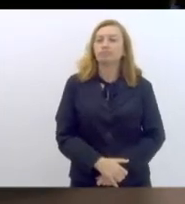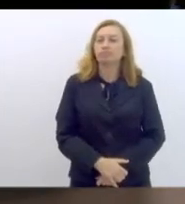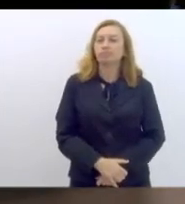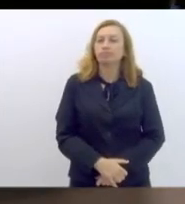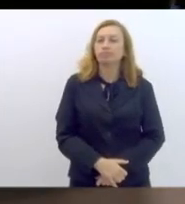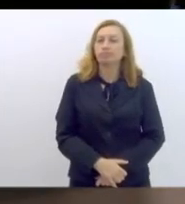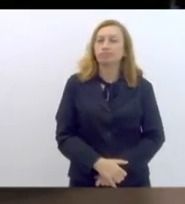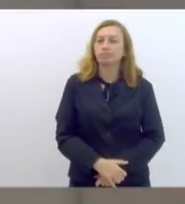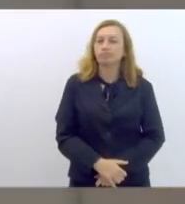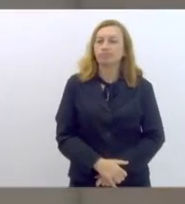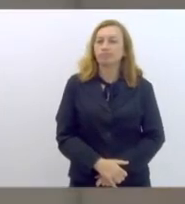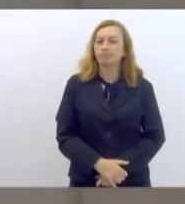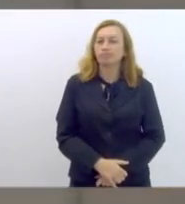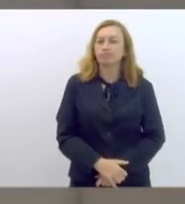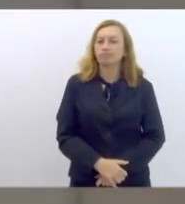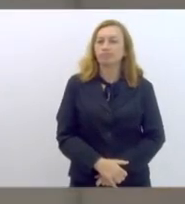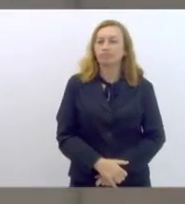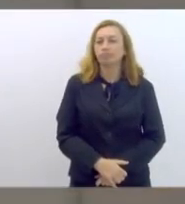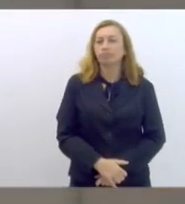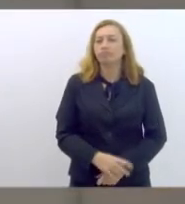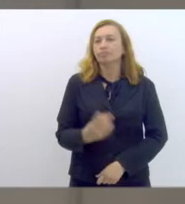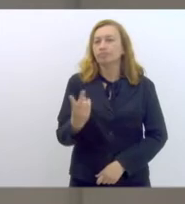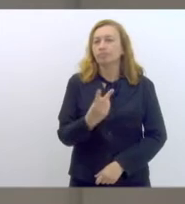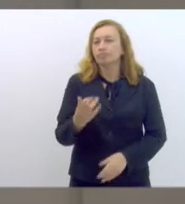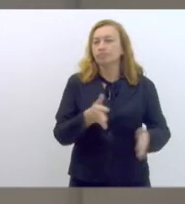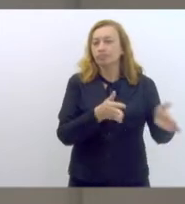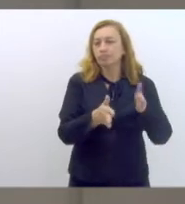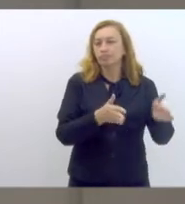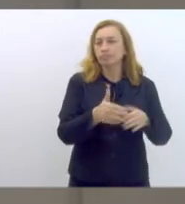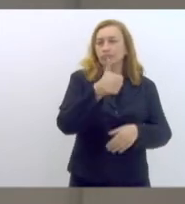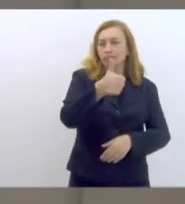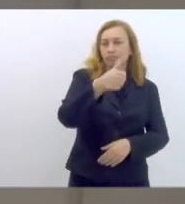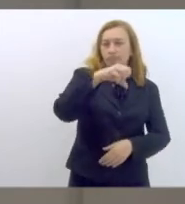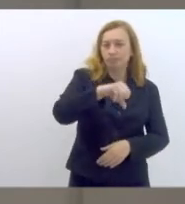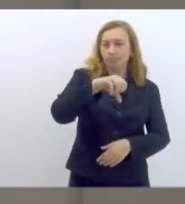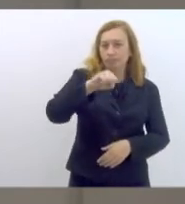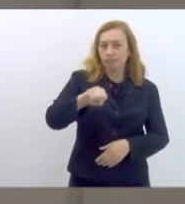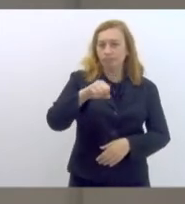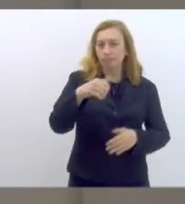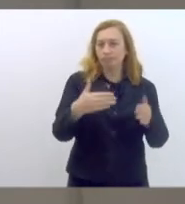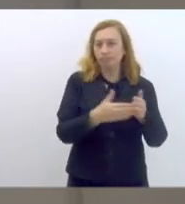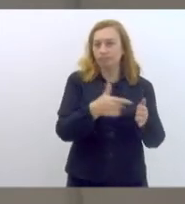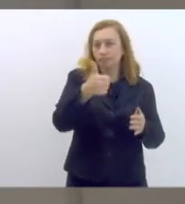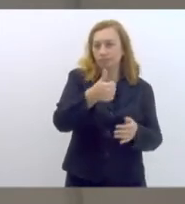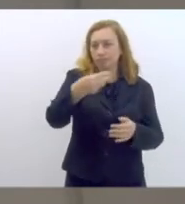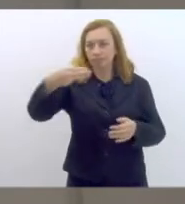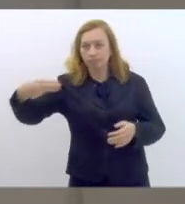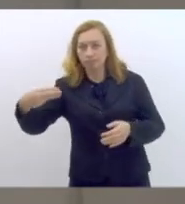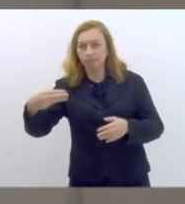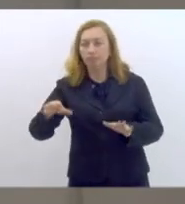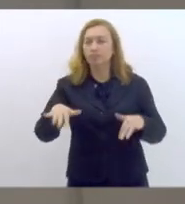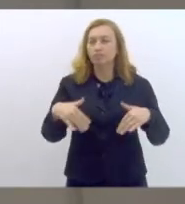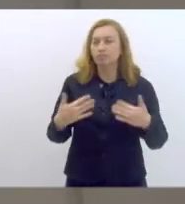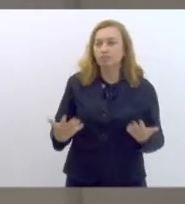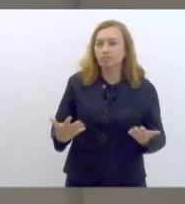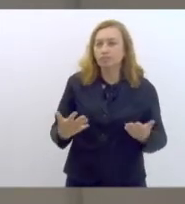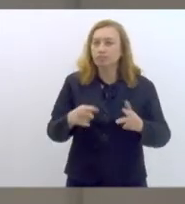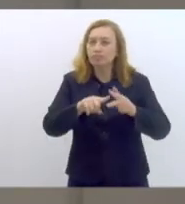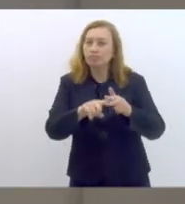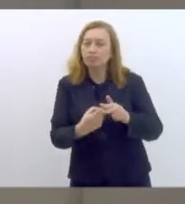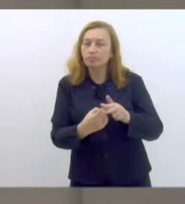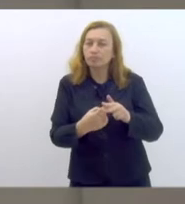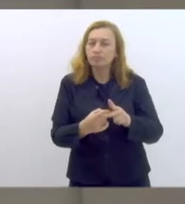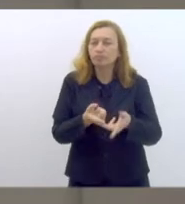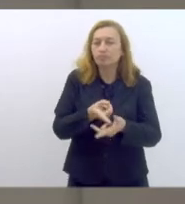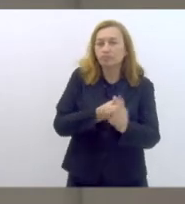Aqui, considerando os dois períodos, 1998 e 2013, até a presente data, qual seria a alteração do estoque da